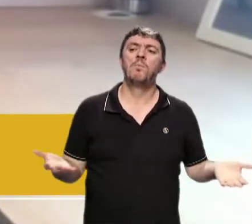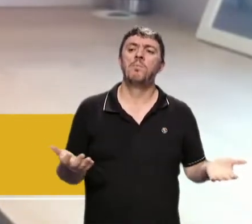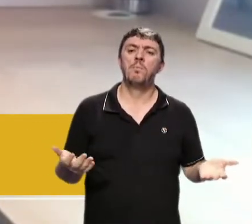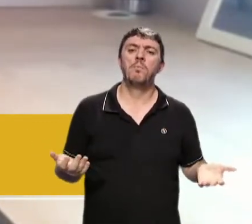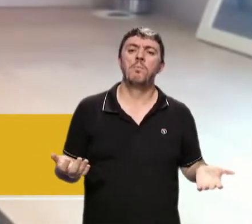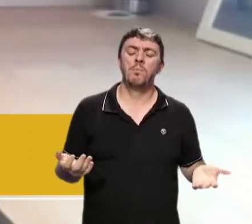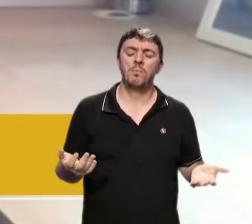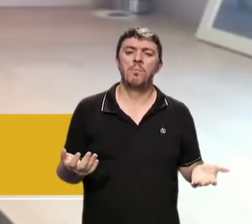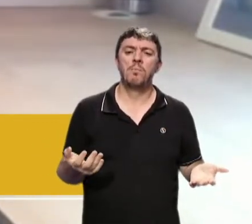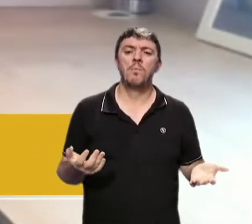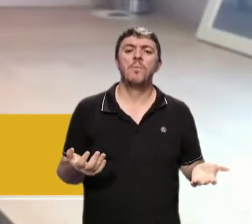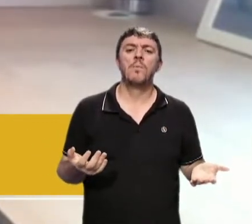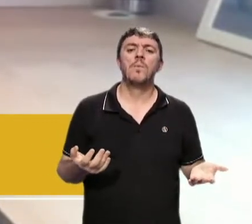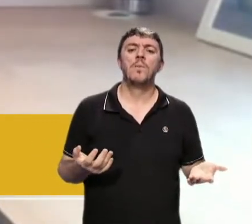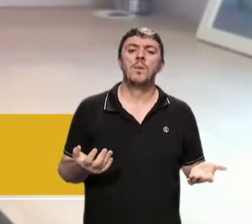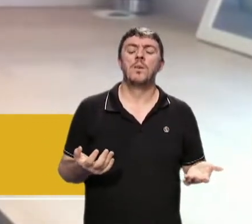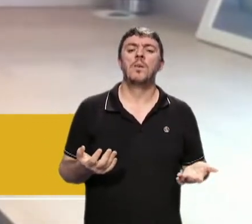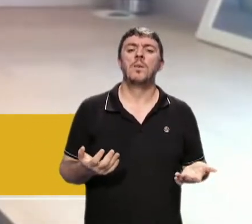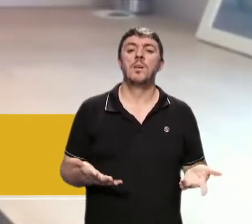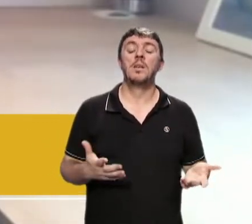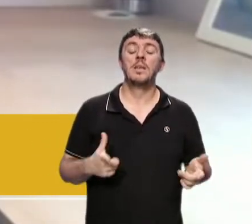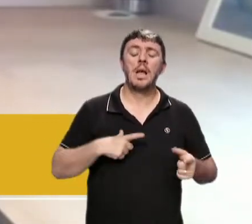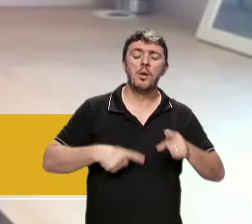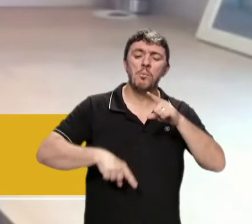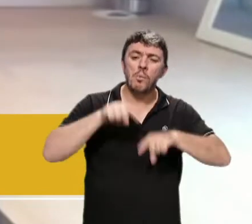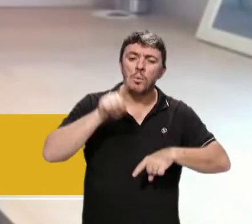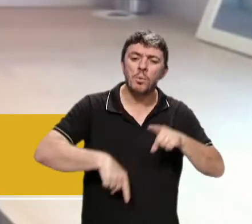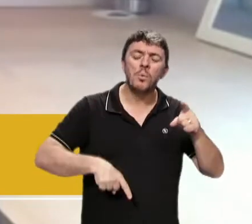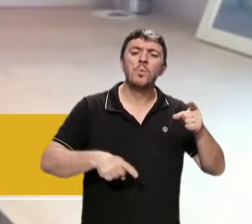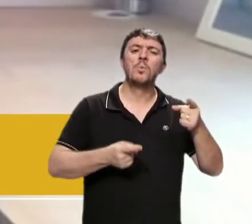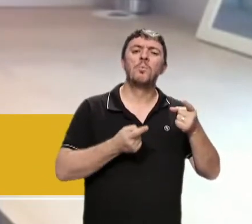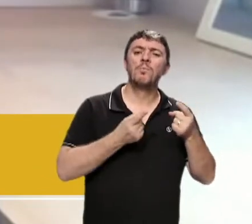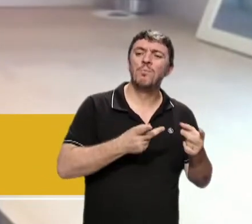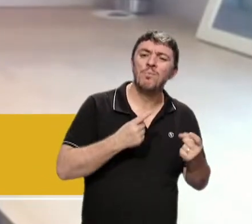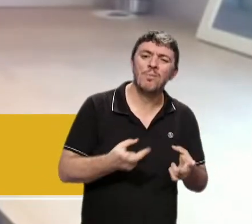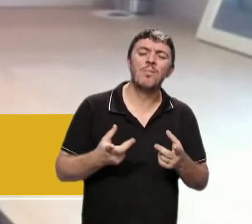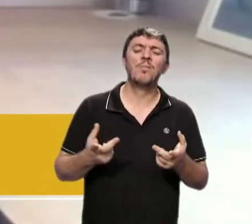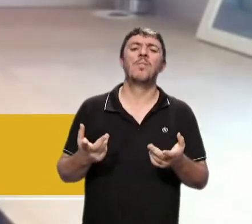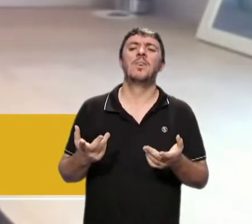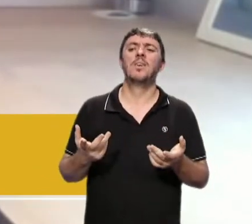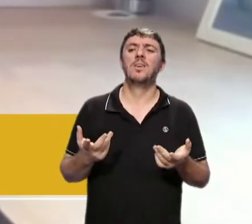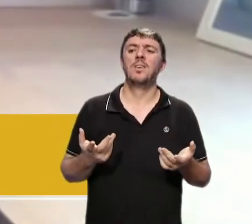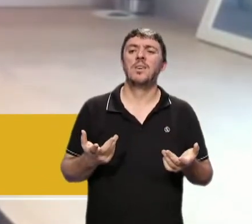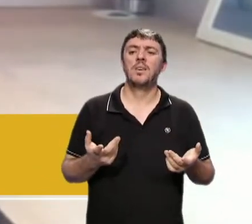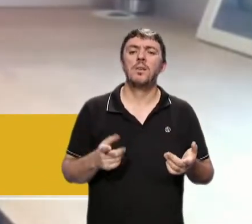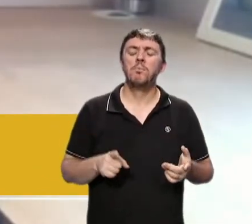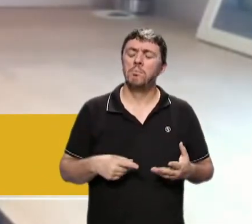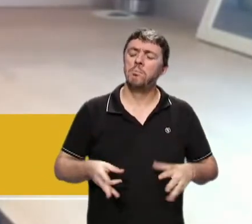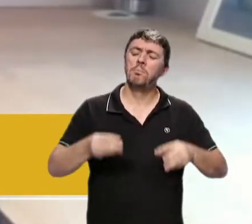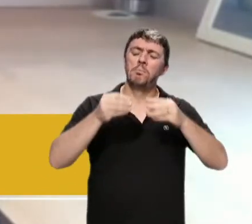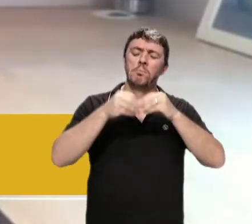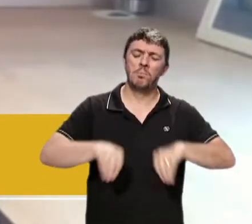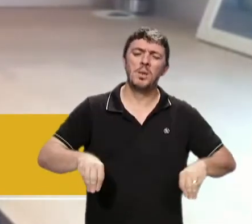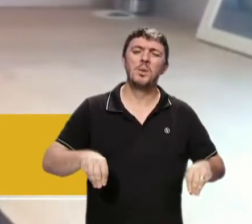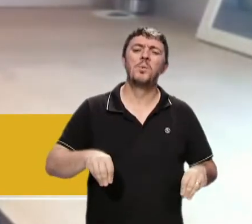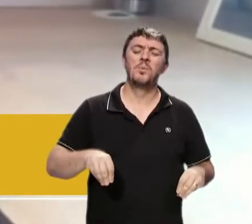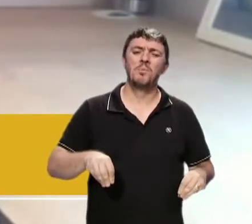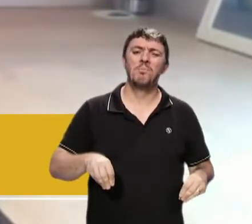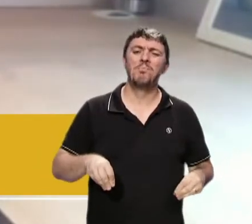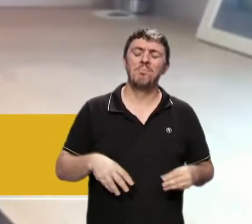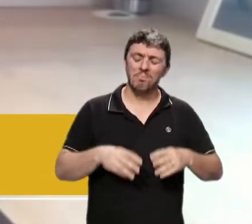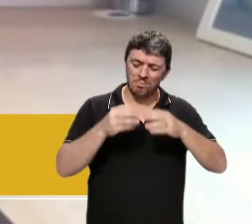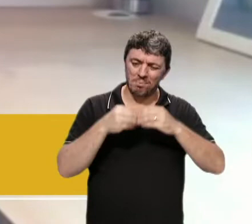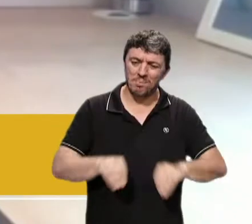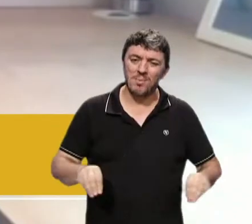negócios locais, quanto para produtos, serviços e influenciadoras digitais, prejudicou demais. Então,